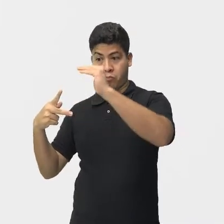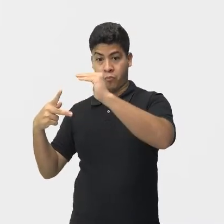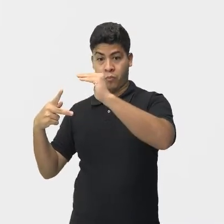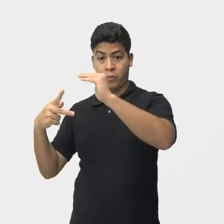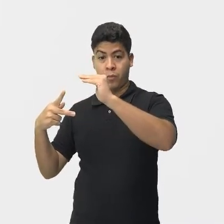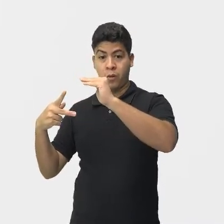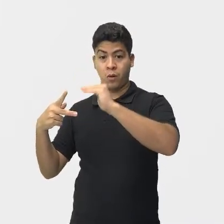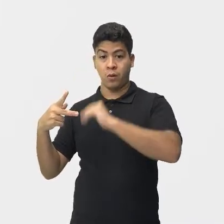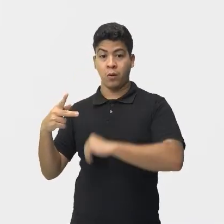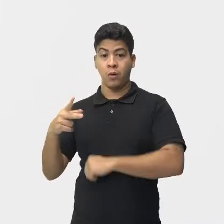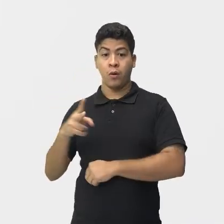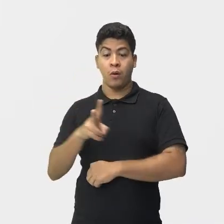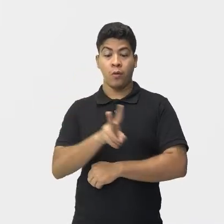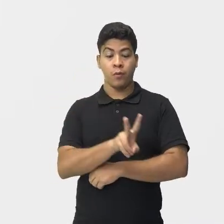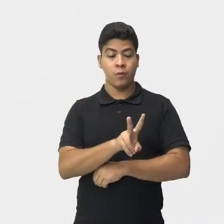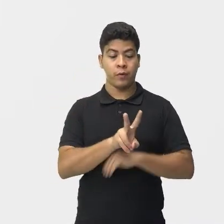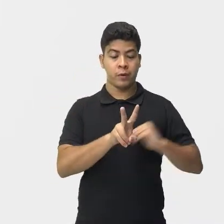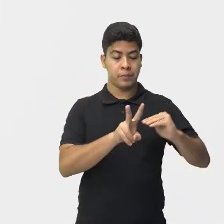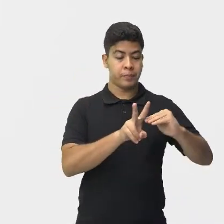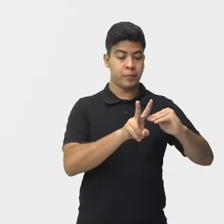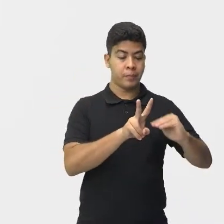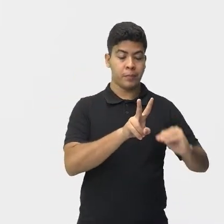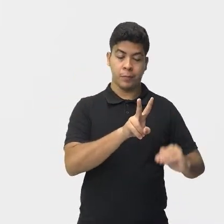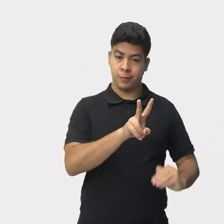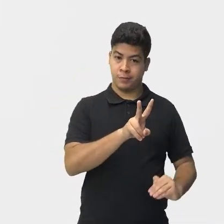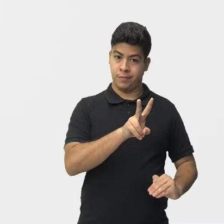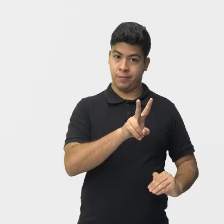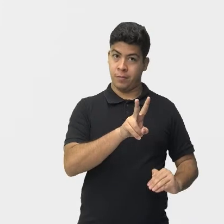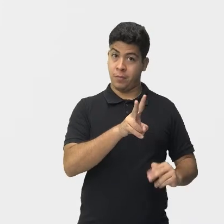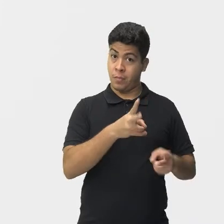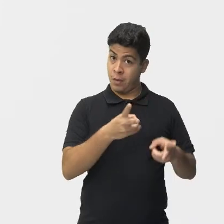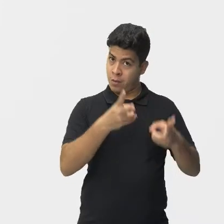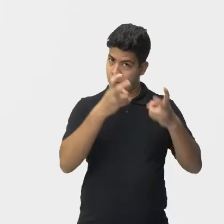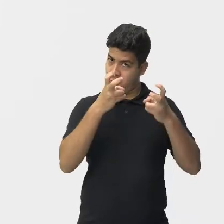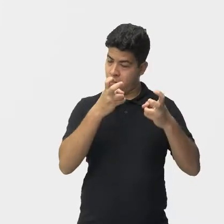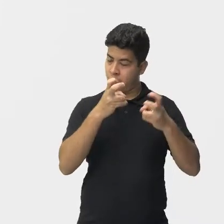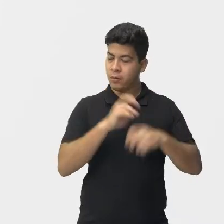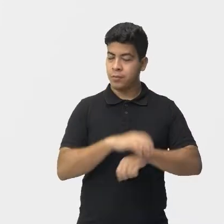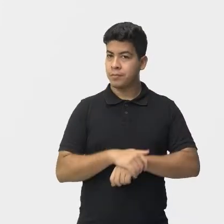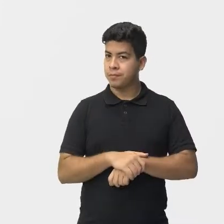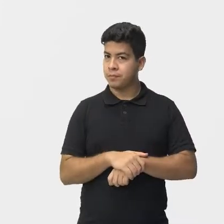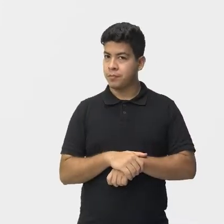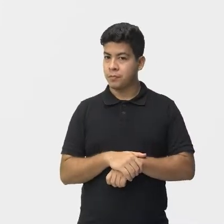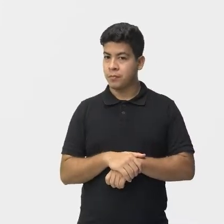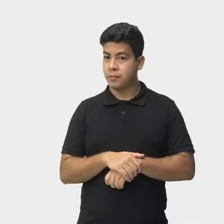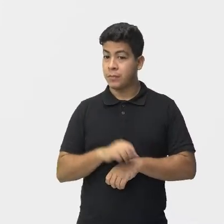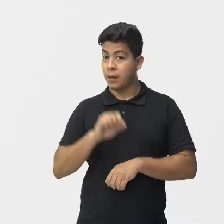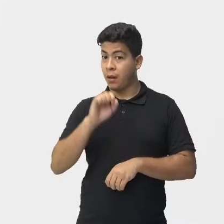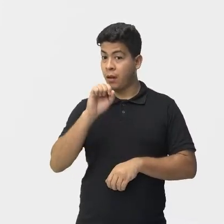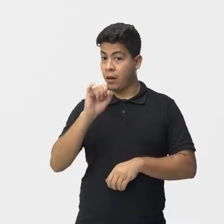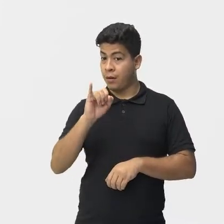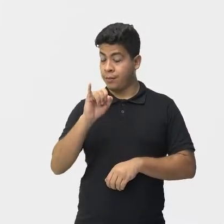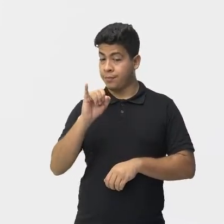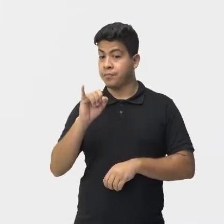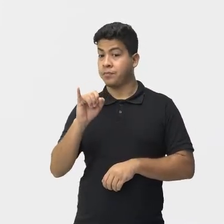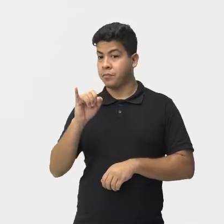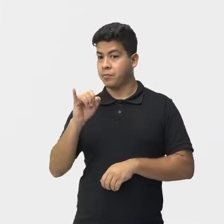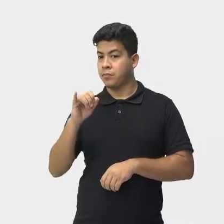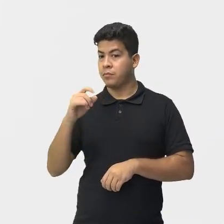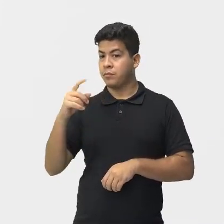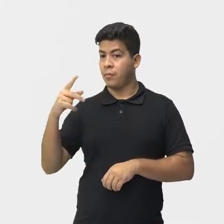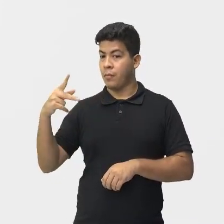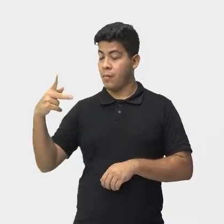valor da outra. Tá certo? Então, olha só aqui. A lei que rege esse tipo de transformação, a lei